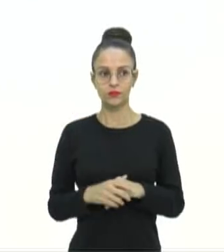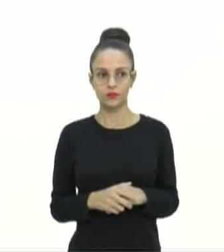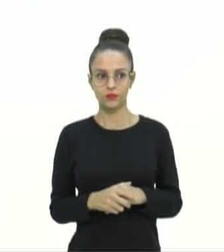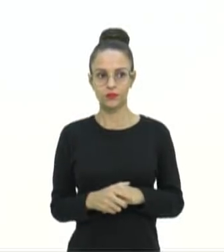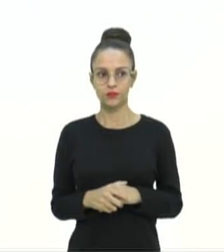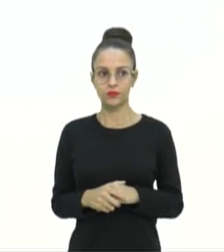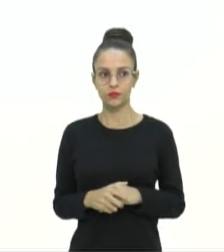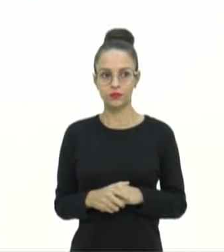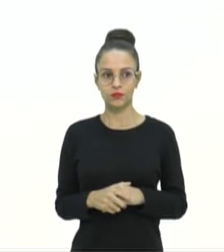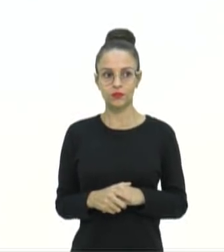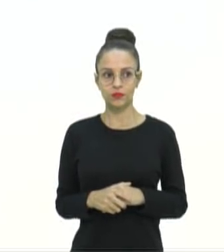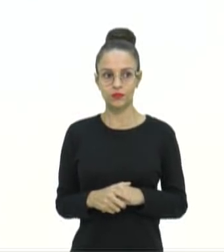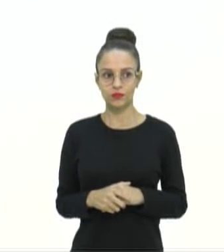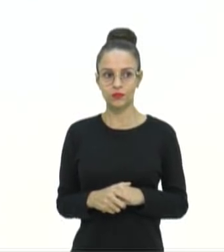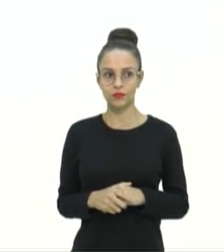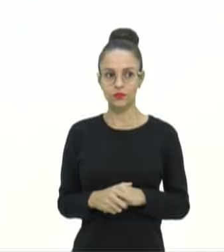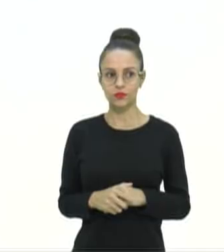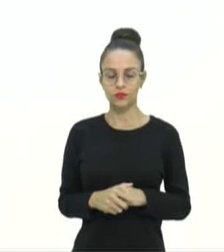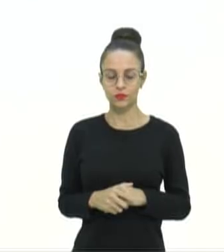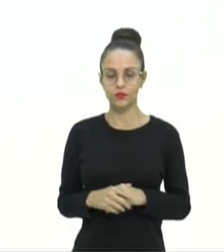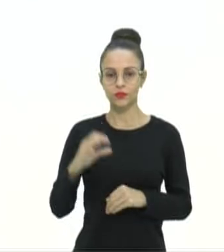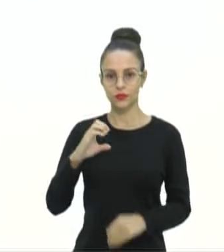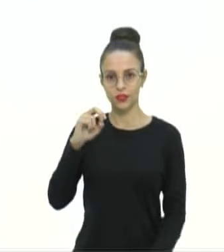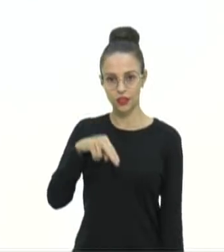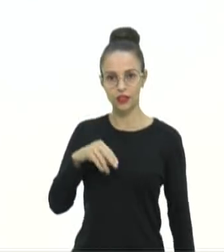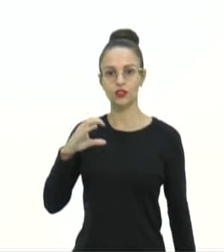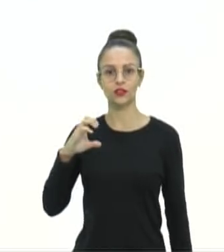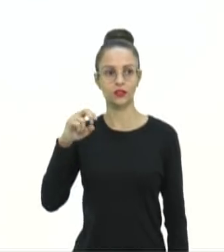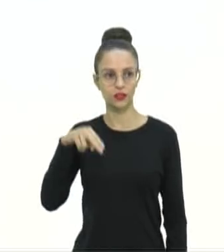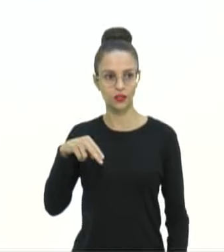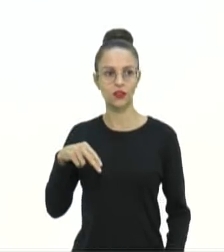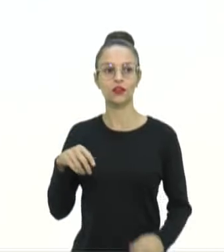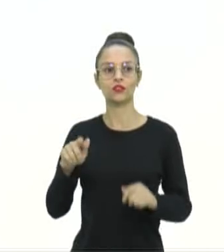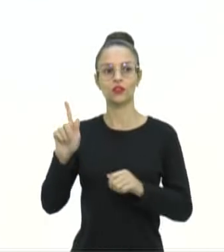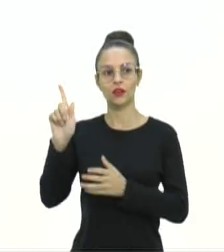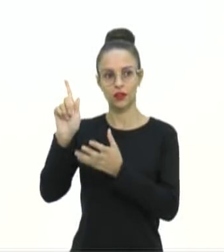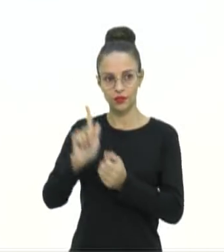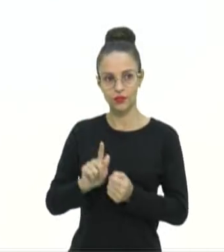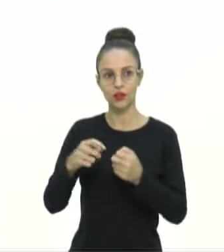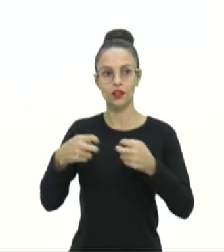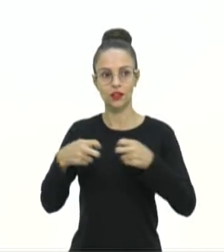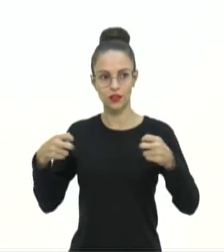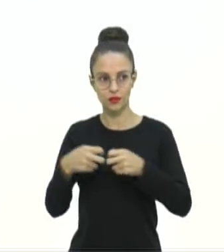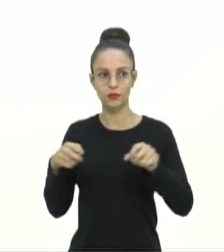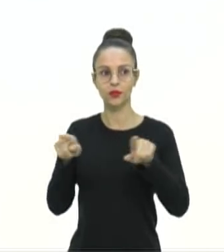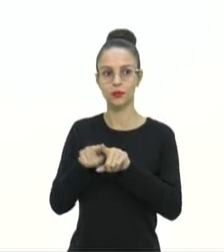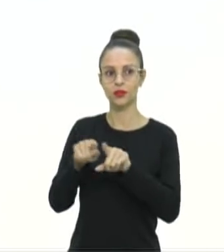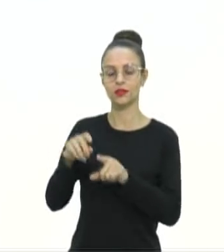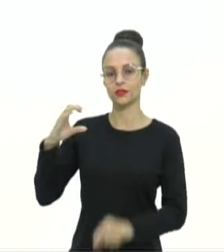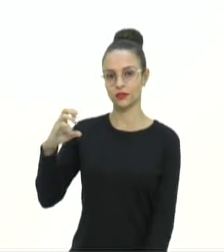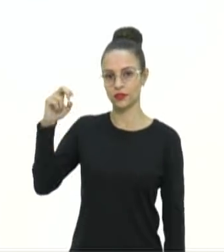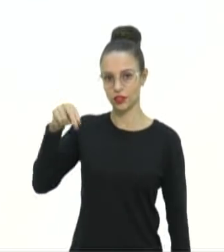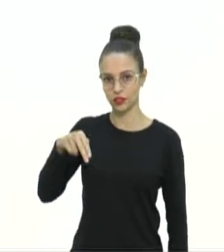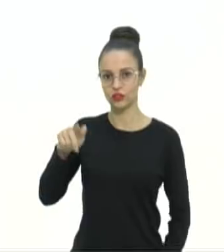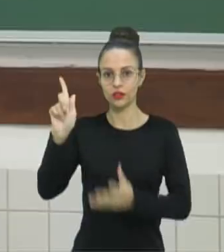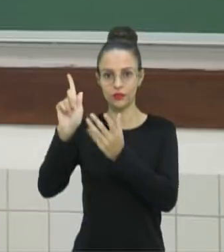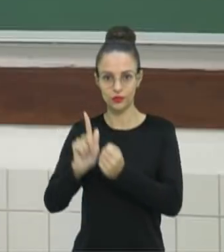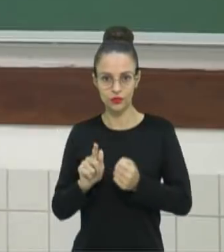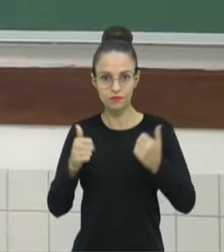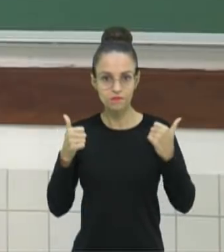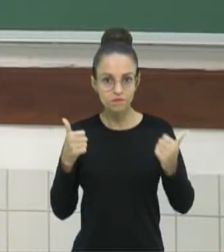C, né? Então, cinética, cinética gravitacional e elástica e cinética e gravitacional. Beleza, meus